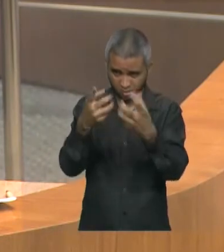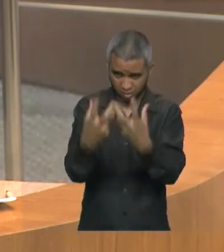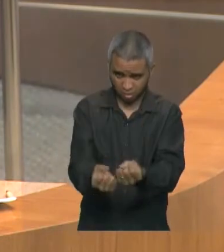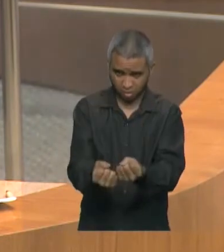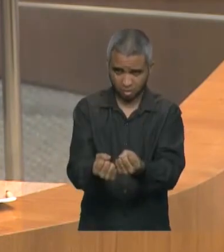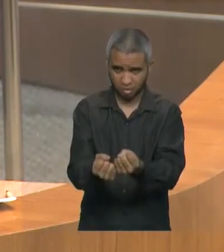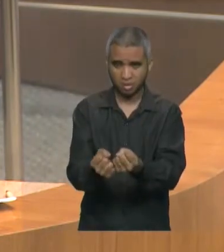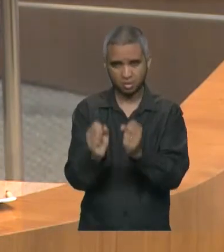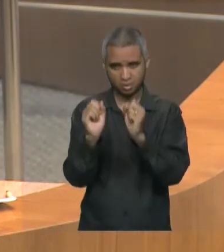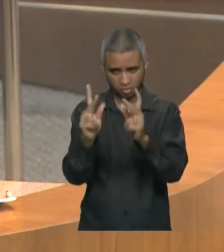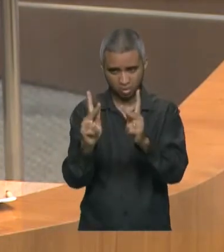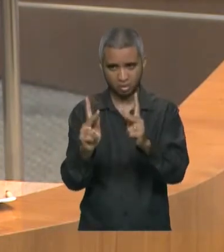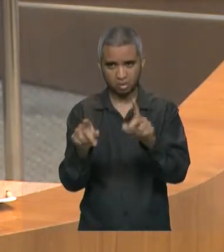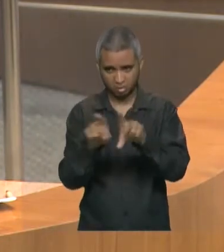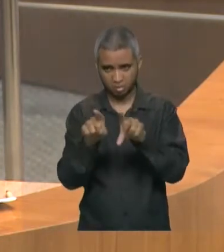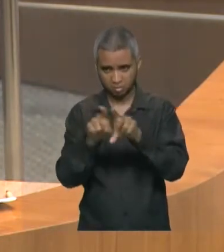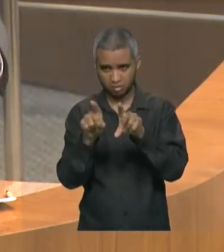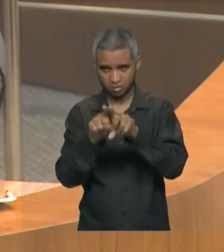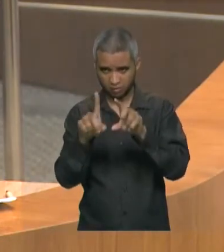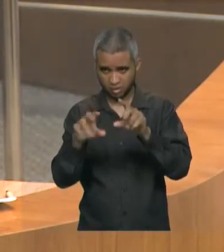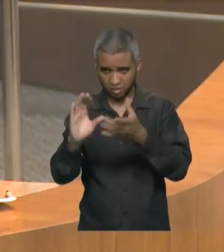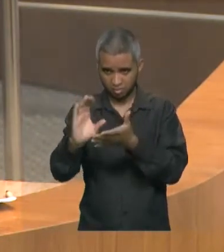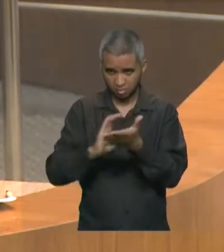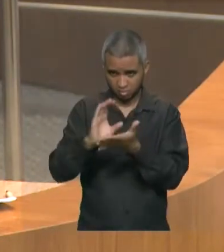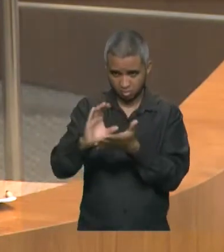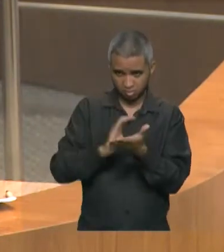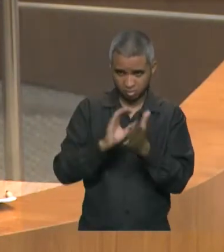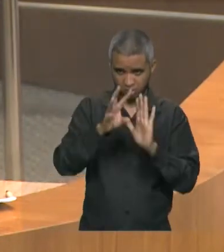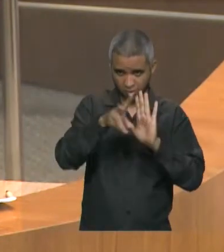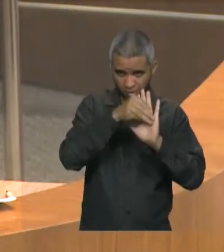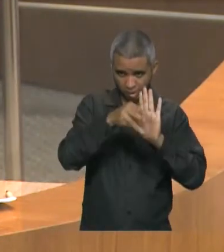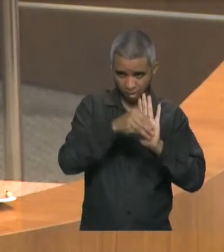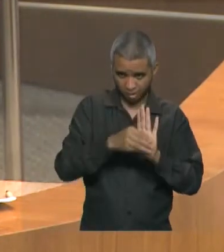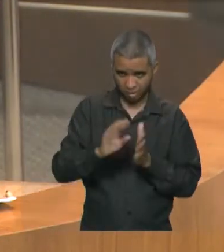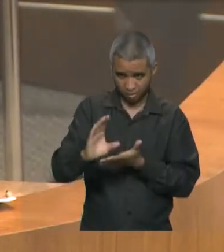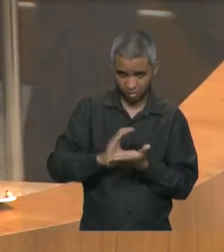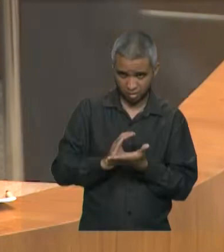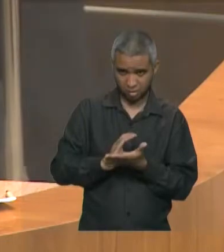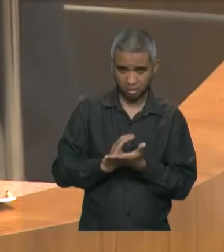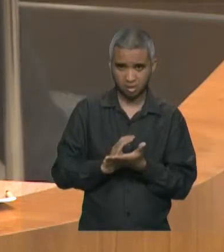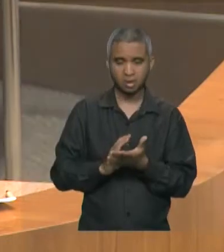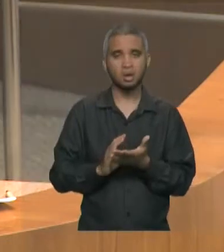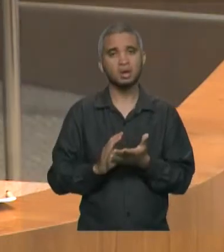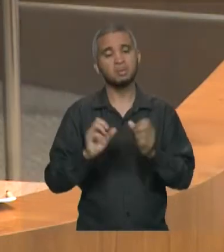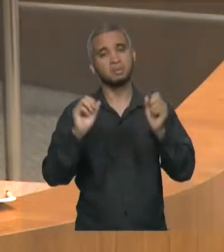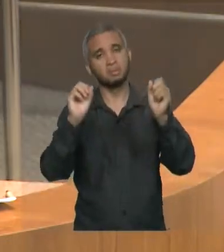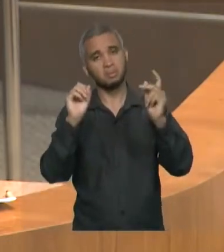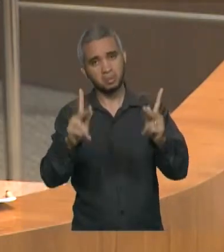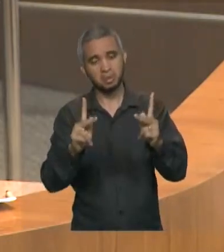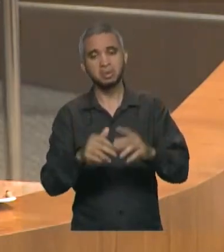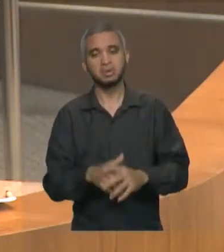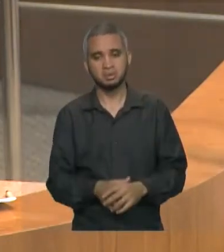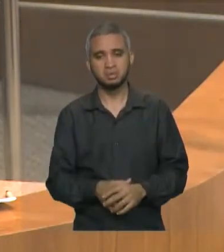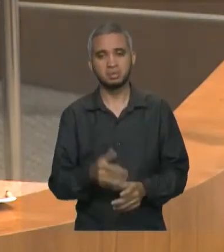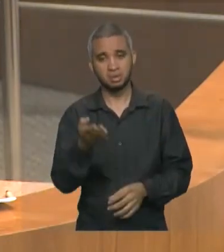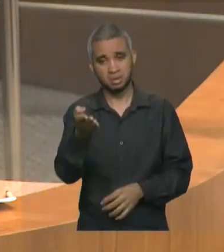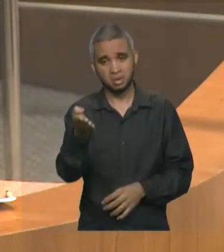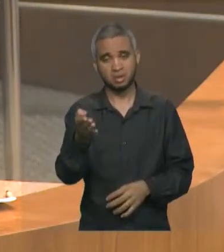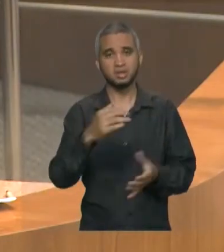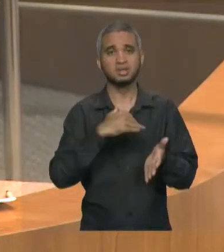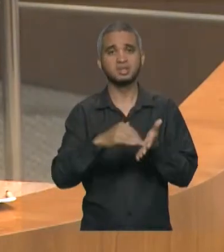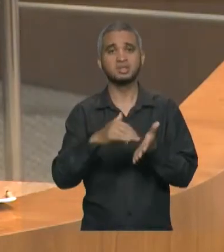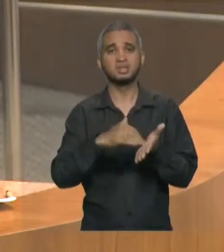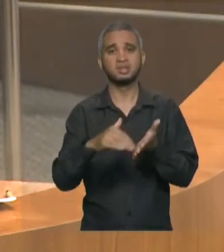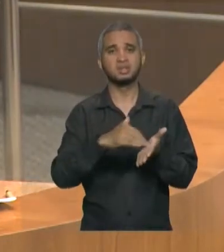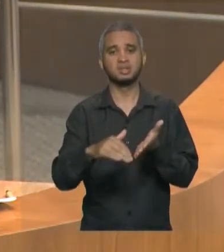atender também as nossas emendas? Com certeza, pronto, está aqui. Vai atender nossas emendas. Aqui o secretário Marcelo